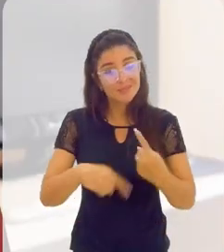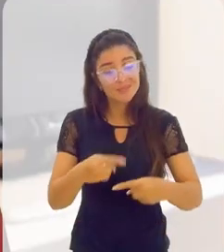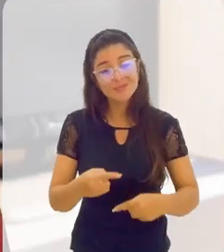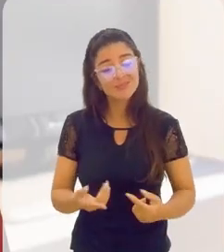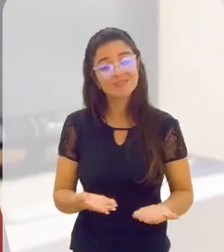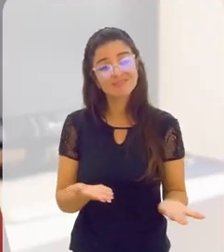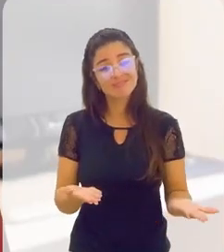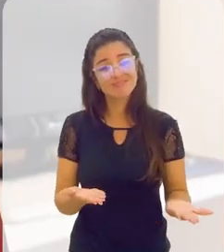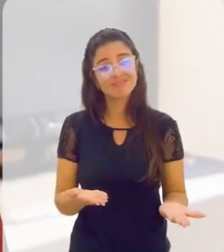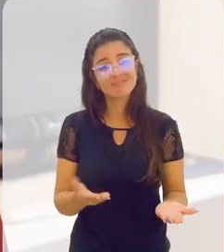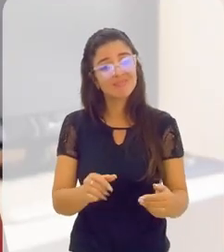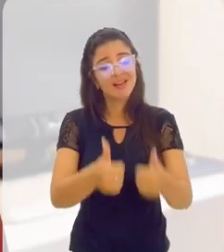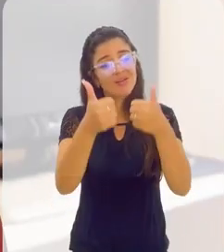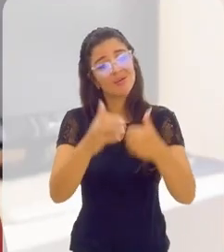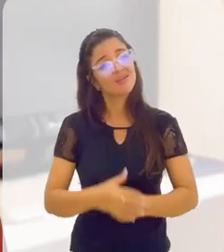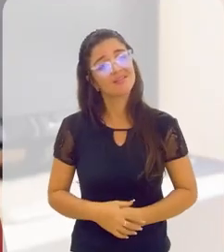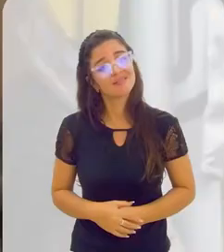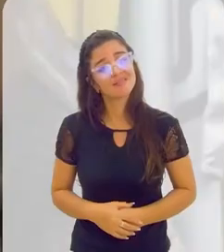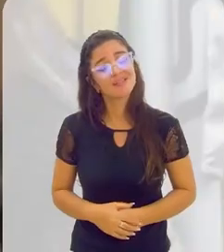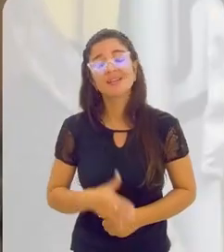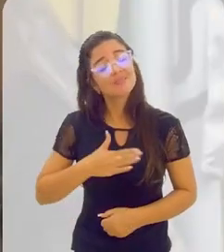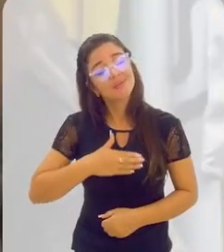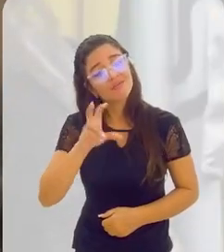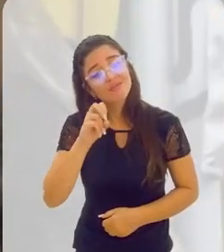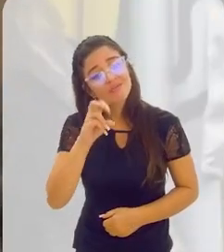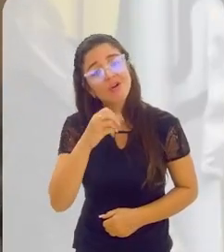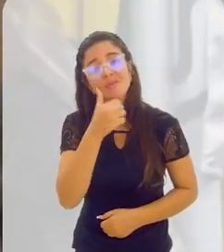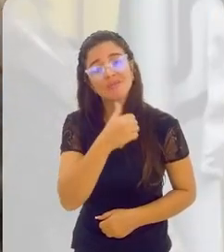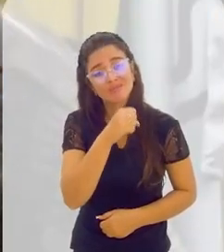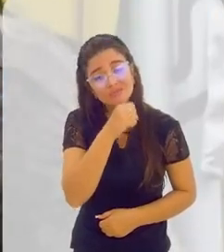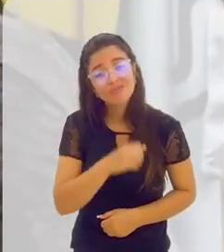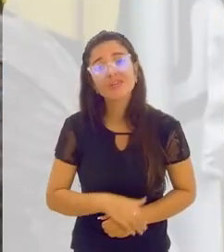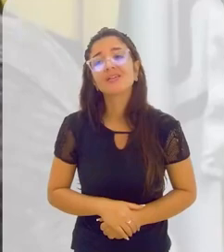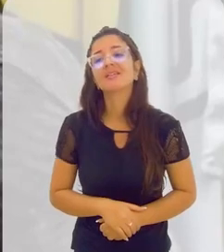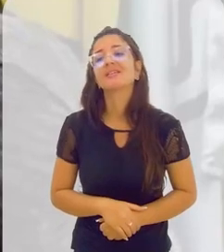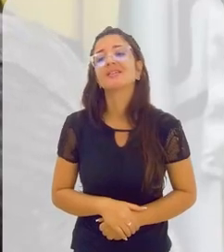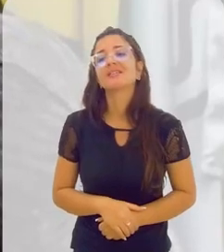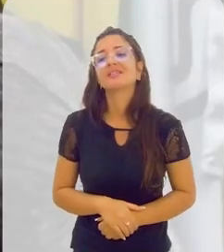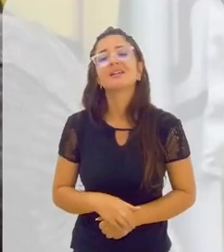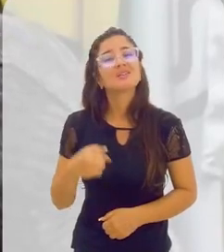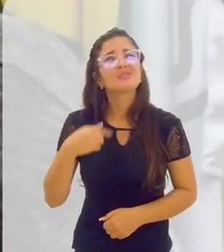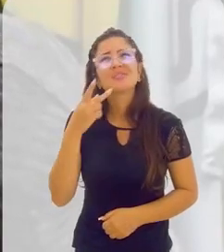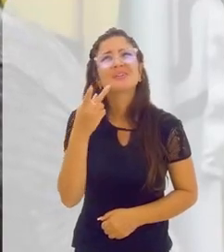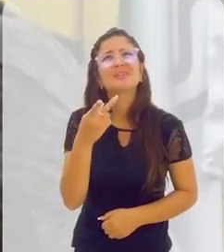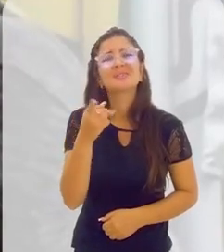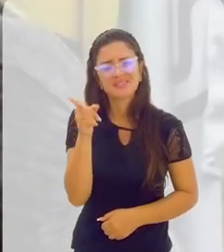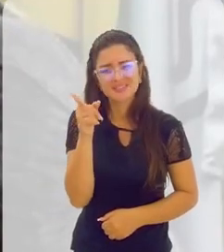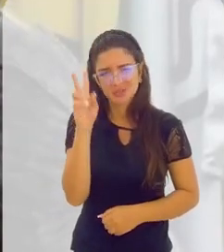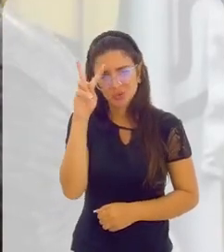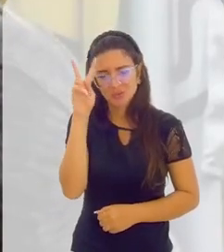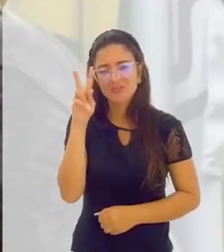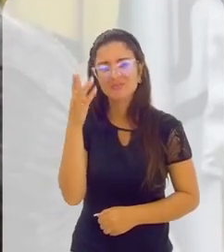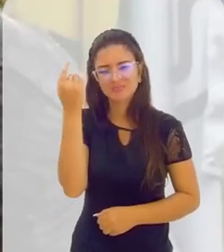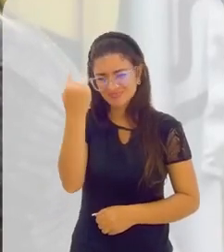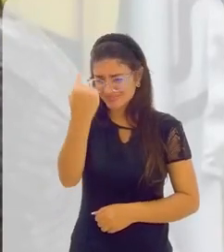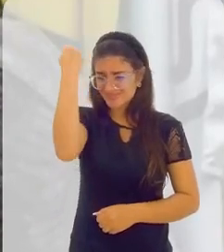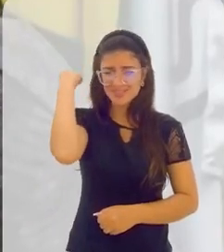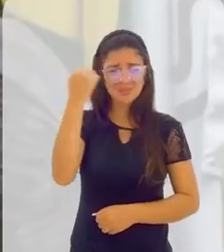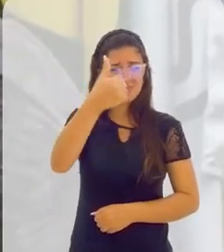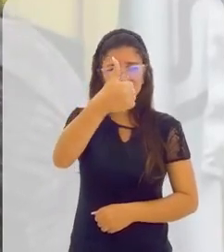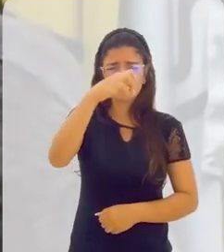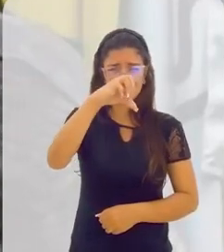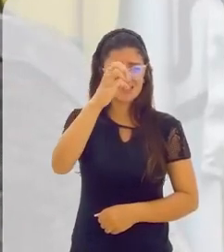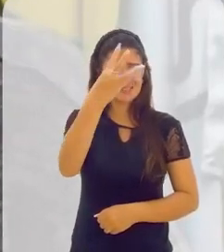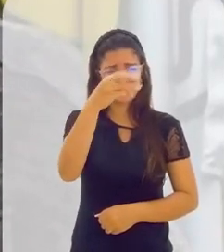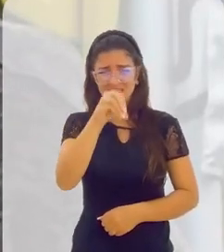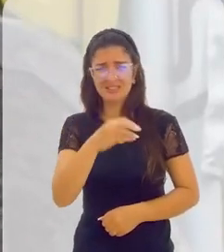e minha avó minha avó Olha eu tô falando isso de 1930 20 Sei lá